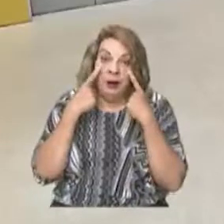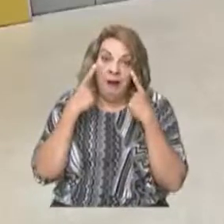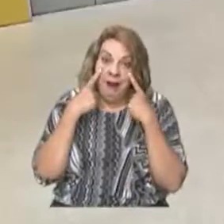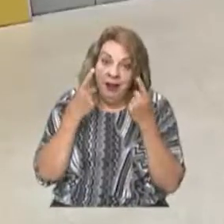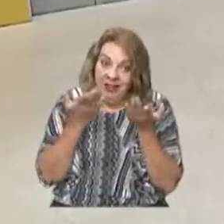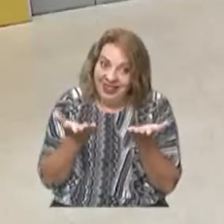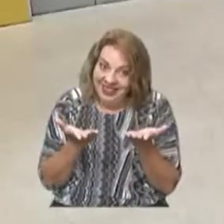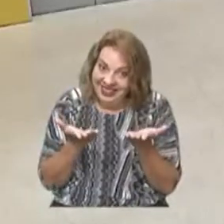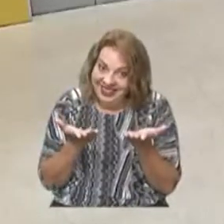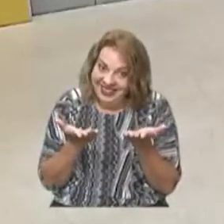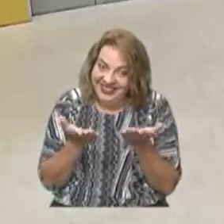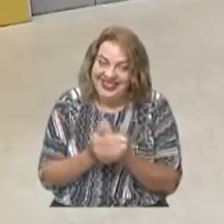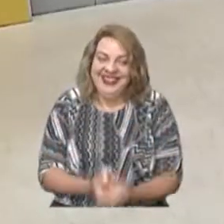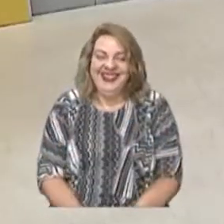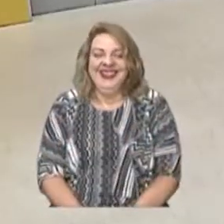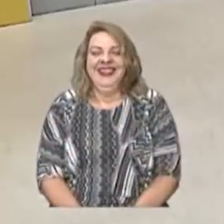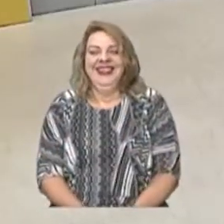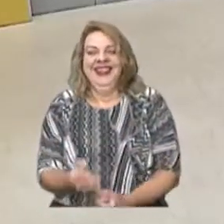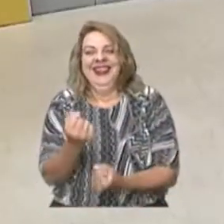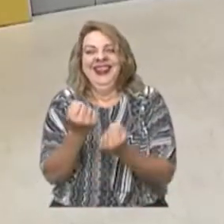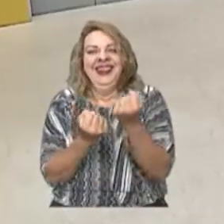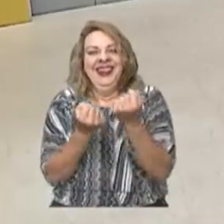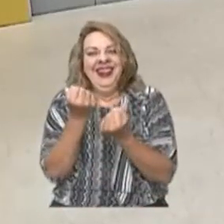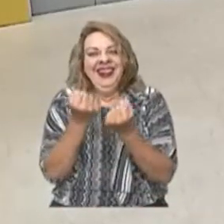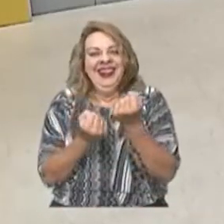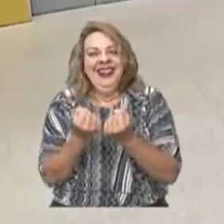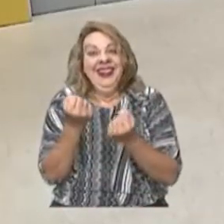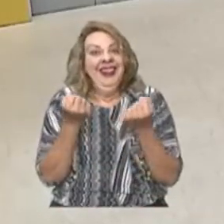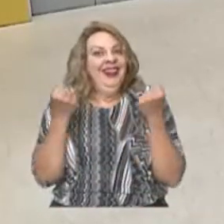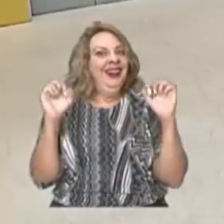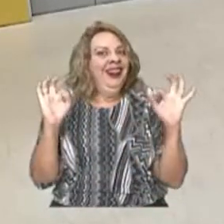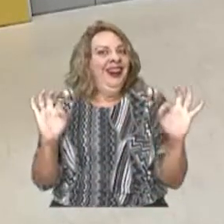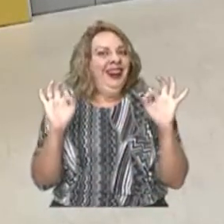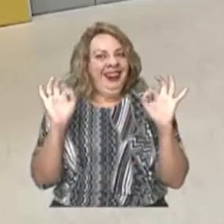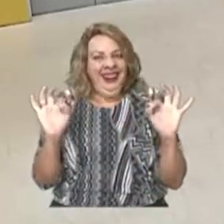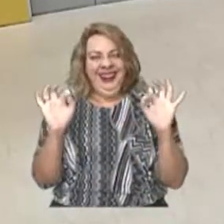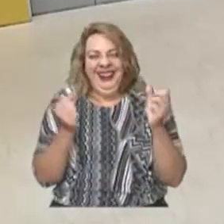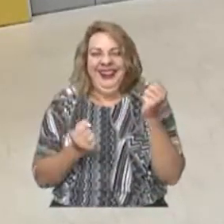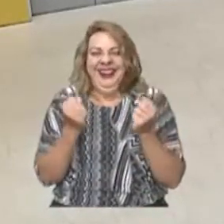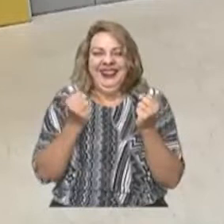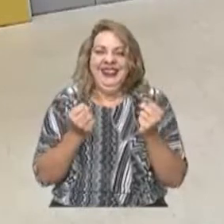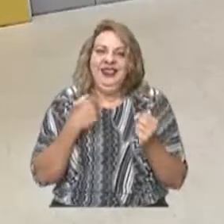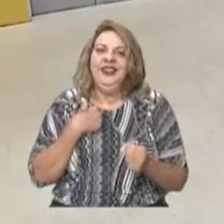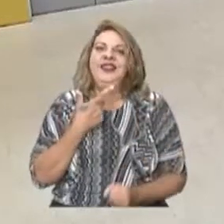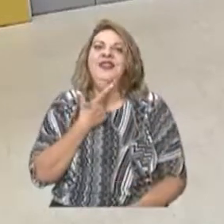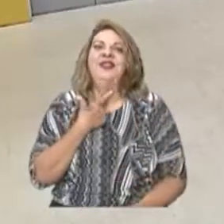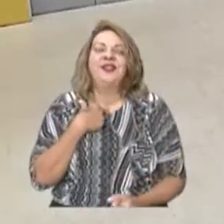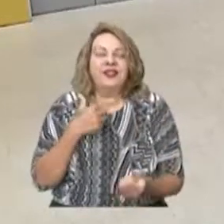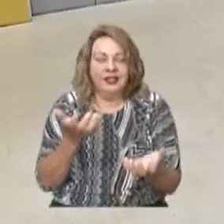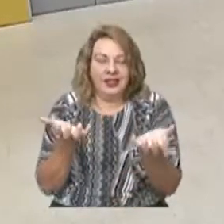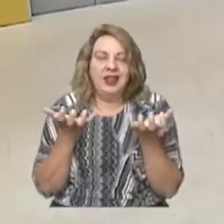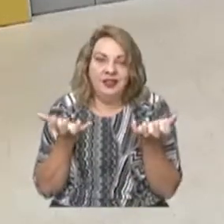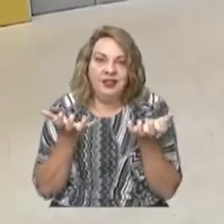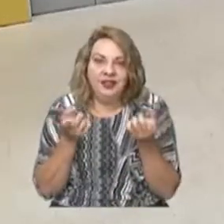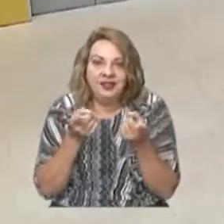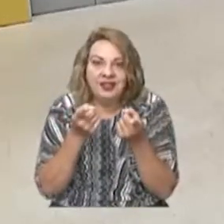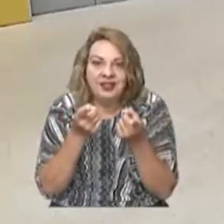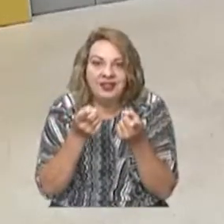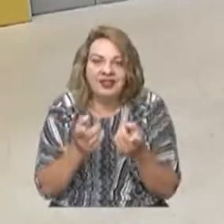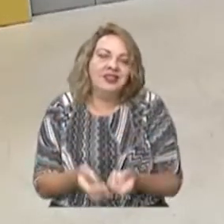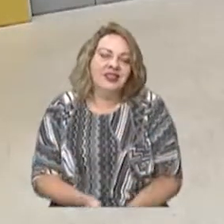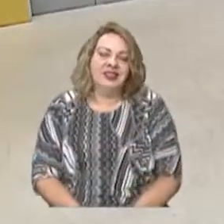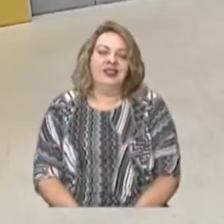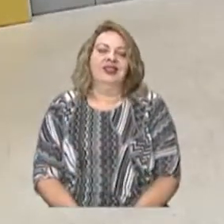Olha aí, valendo um Fiat Mobi Easy, aquele carro tão desejado por todo mundo, hein,